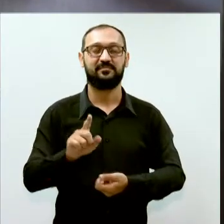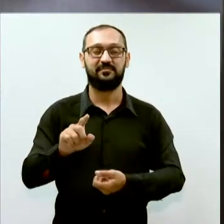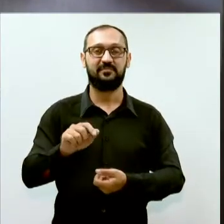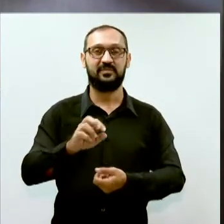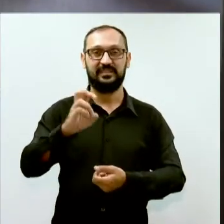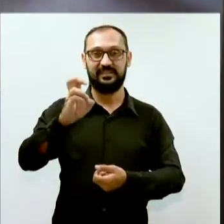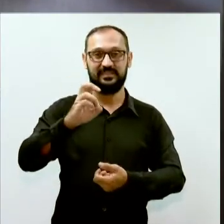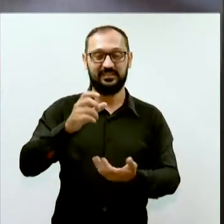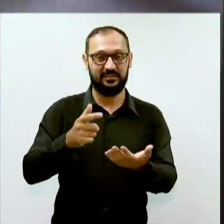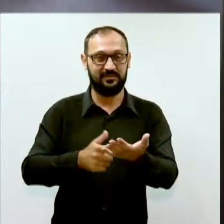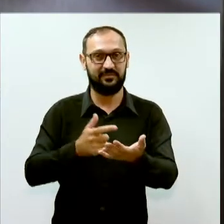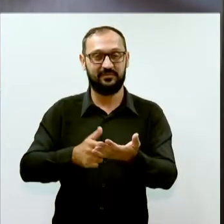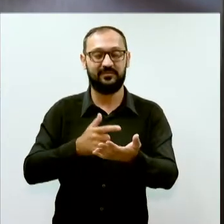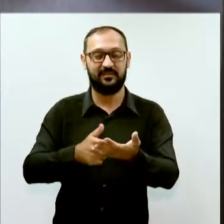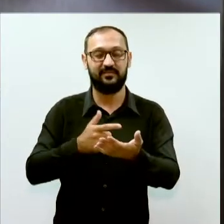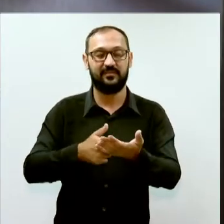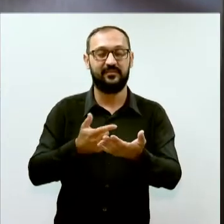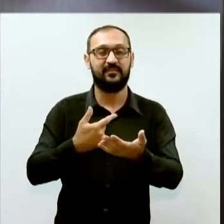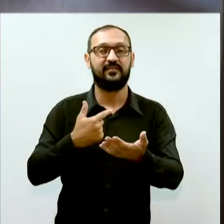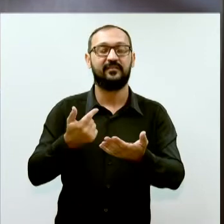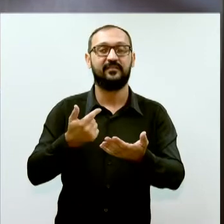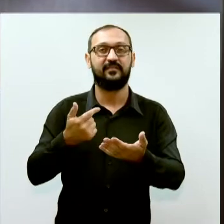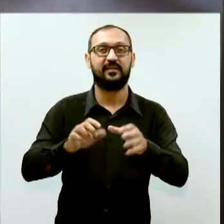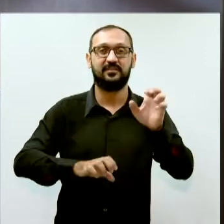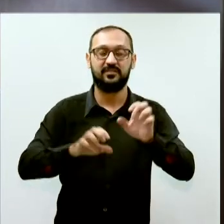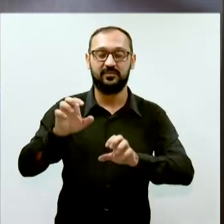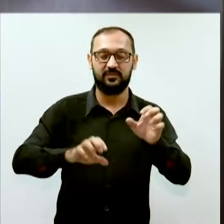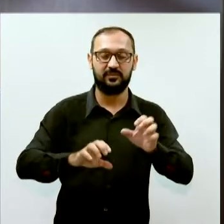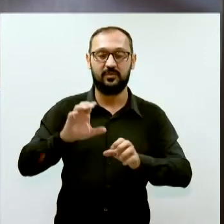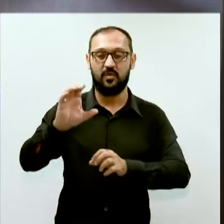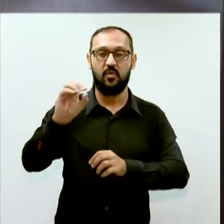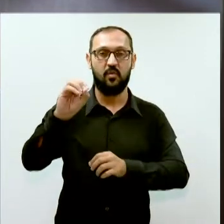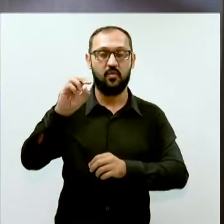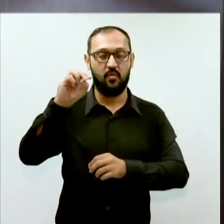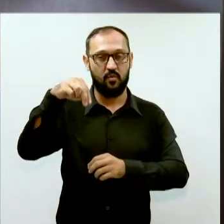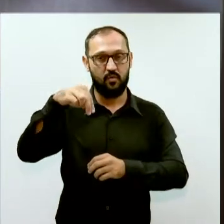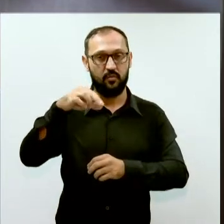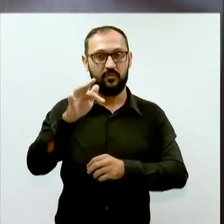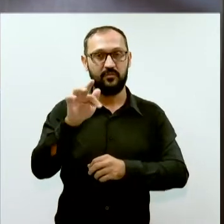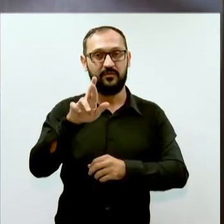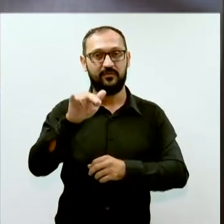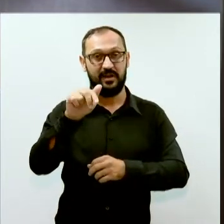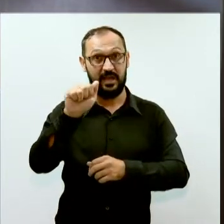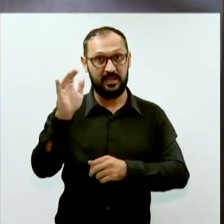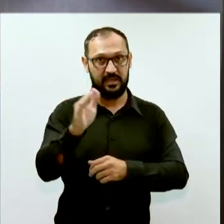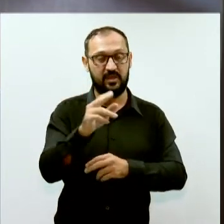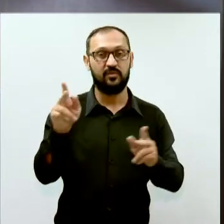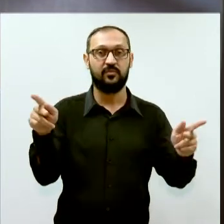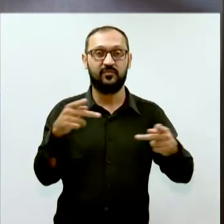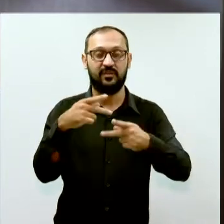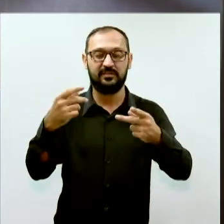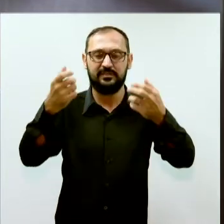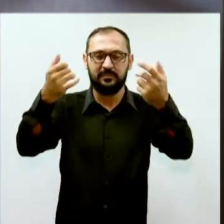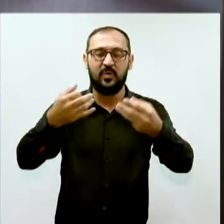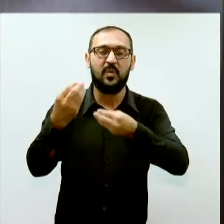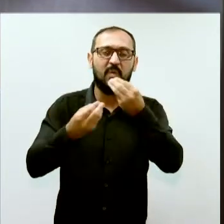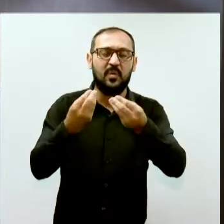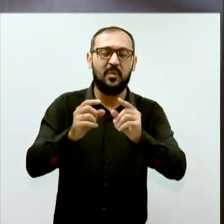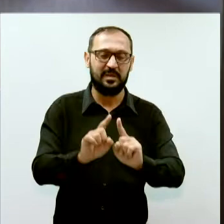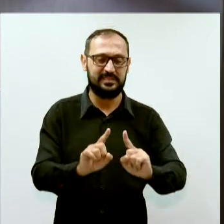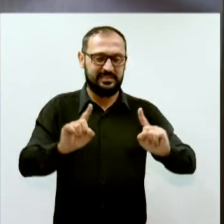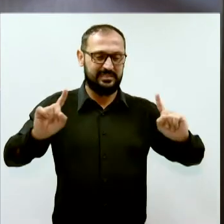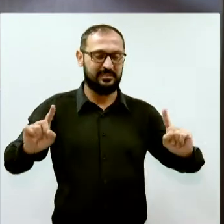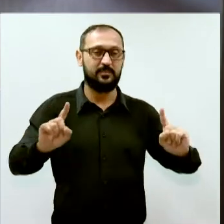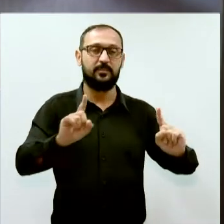Nesse seu quinto livro, lançado pela editora independente, Confraria do Vento, você apresenta ao leitor distanciamentos em meio a tantos